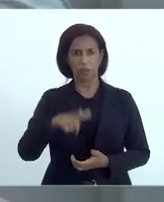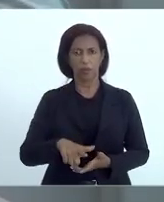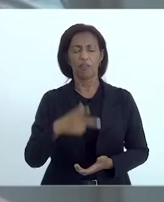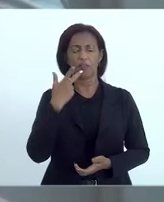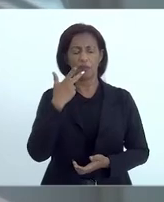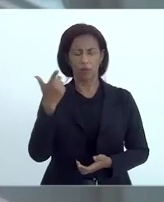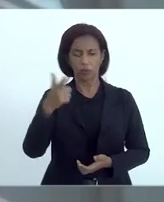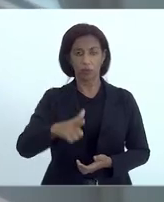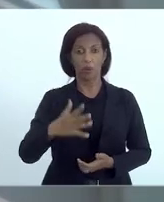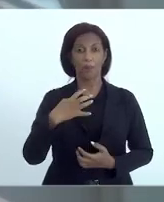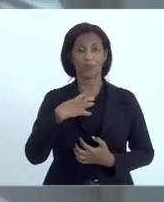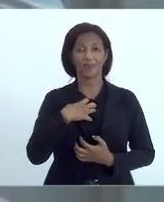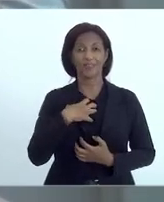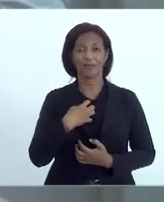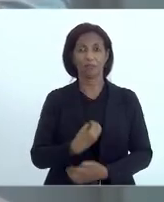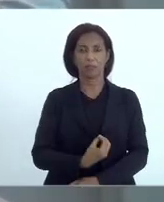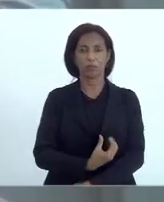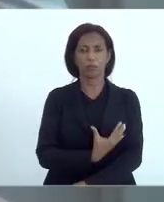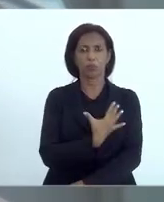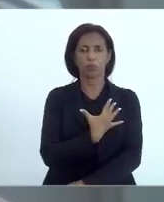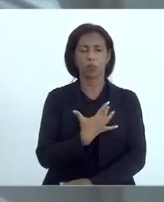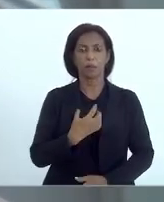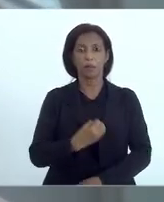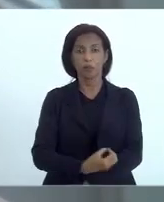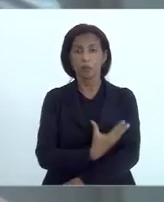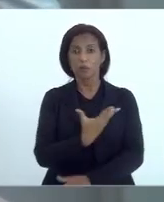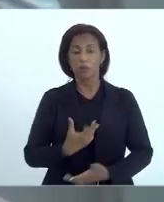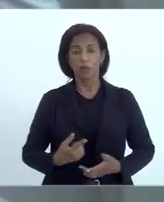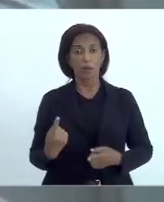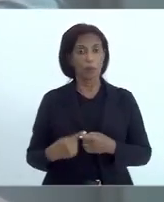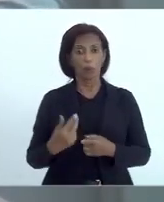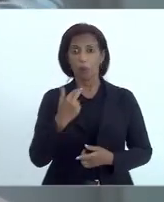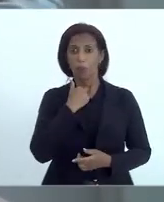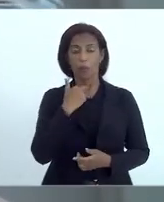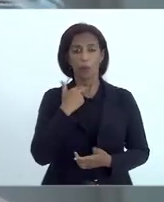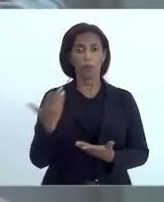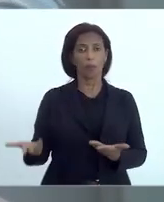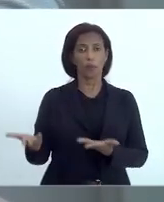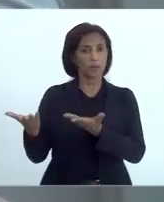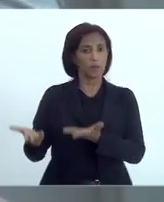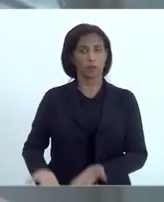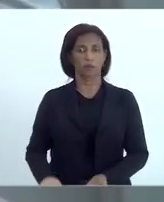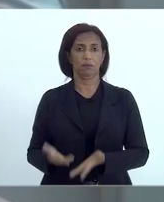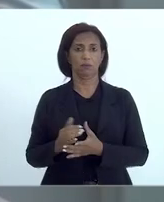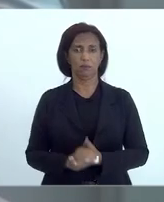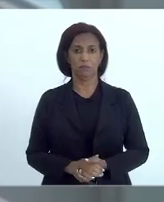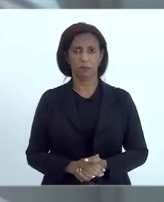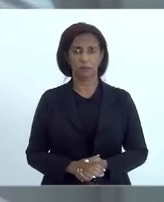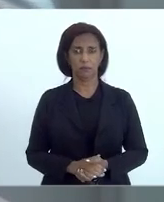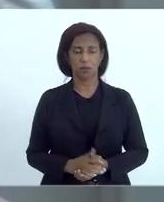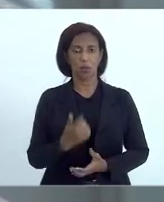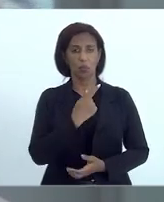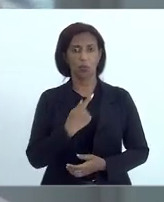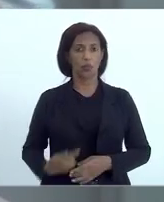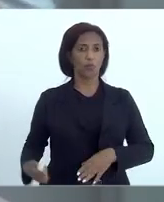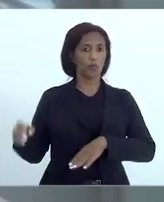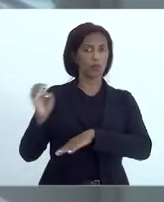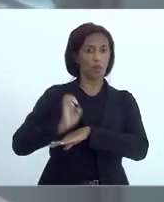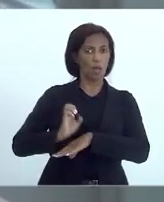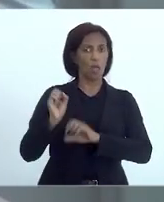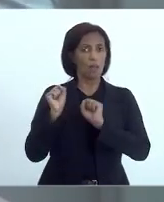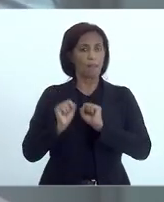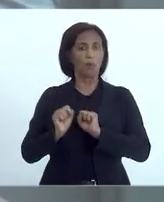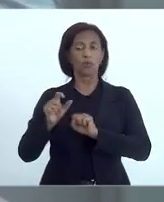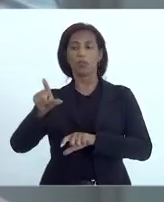falo de novo é o meu sentimento meu sentimento porque isso não pode sido ser do jeito que é o governo do estado Ele